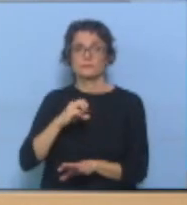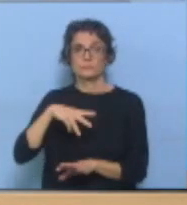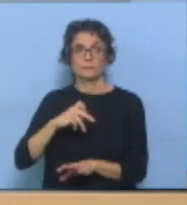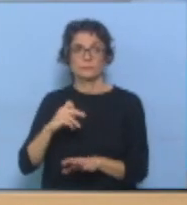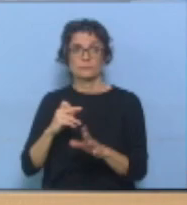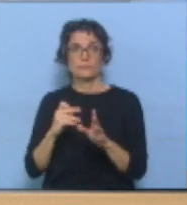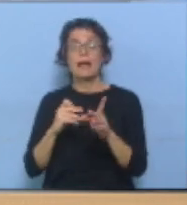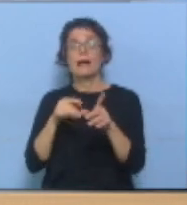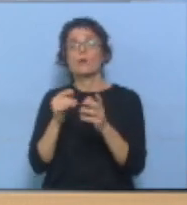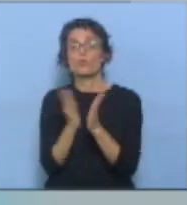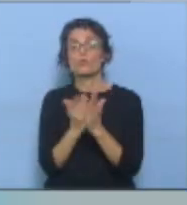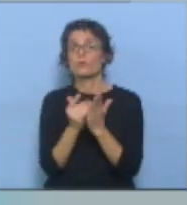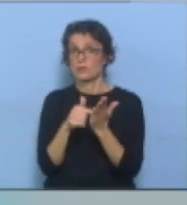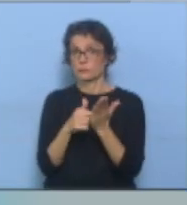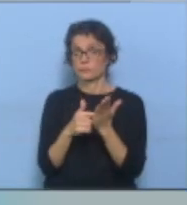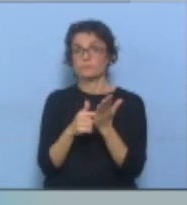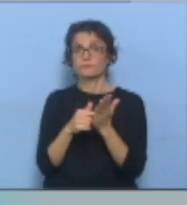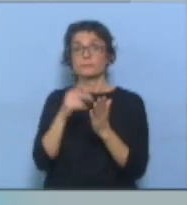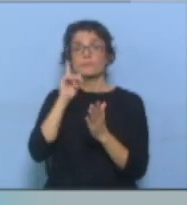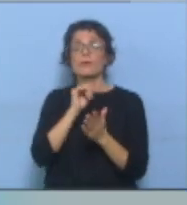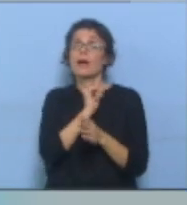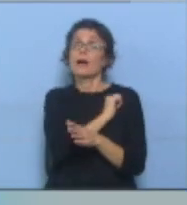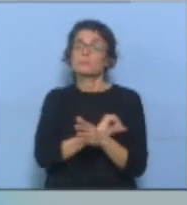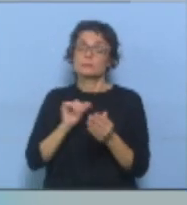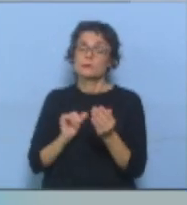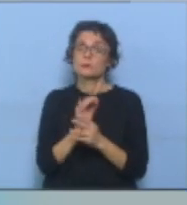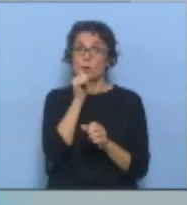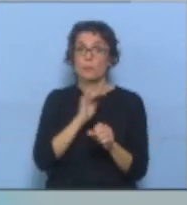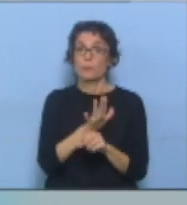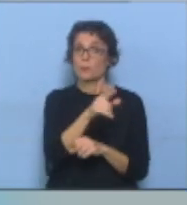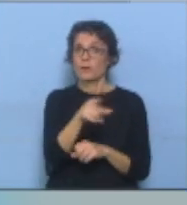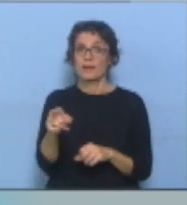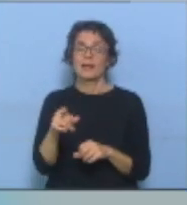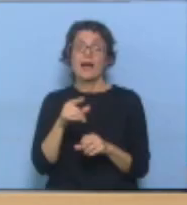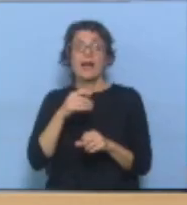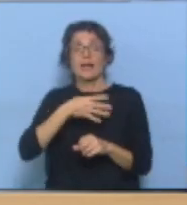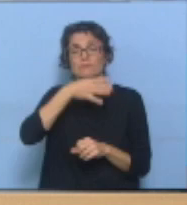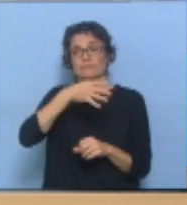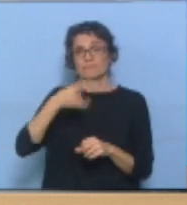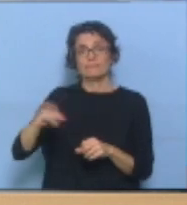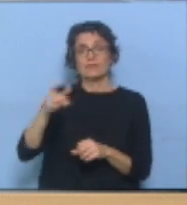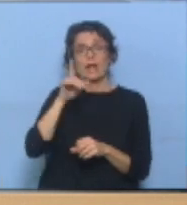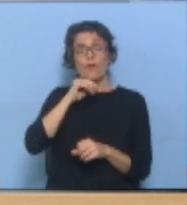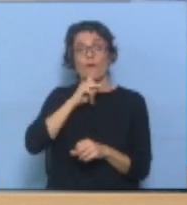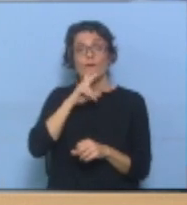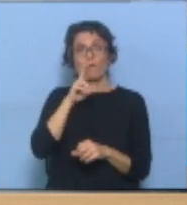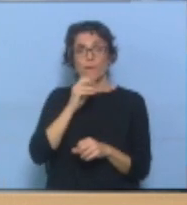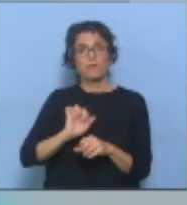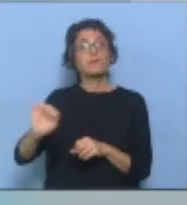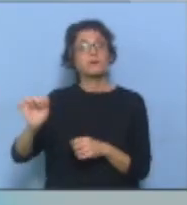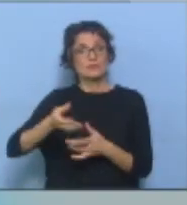também do cristianismo na sua vida, deste sentido. Depois, ao ser um